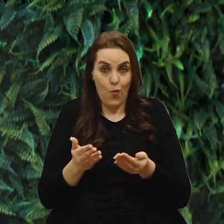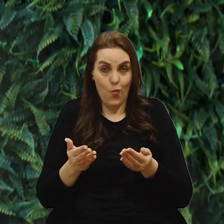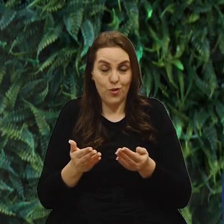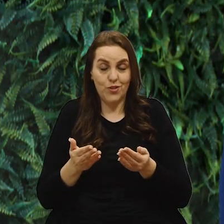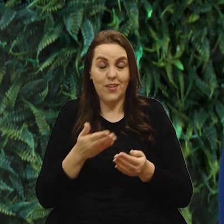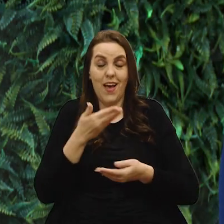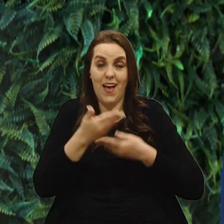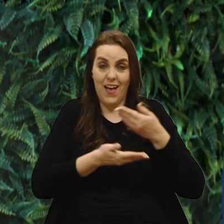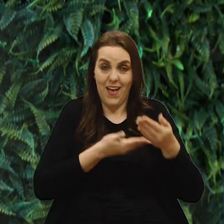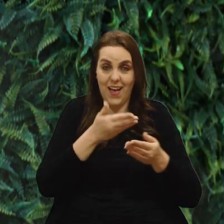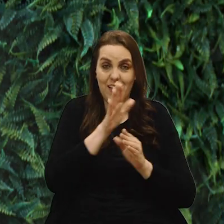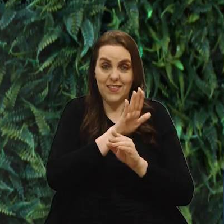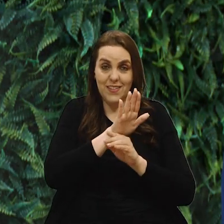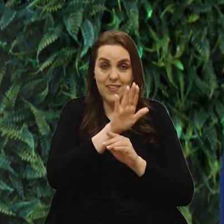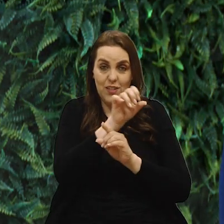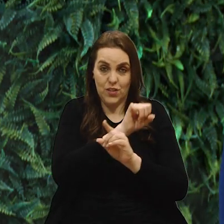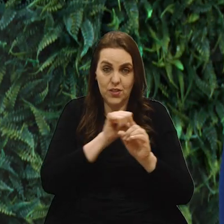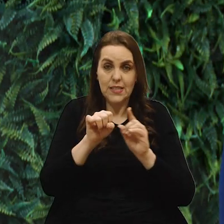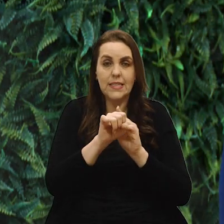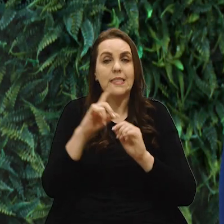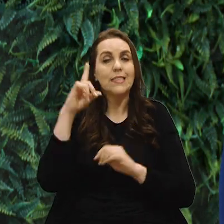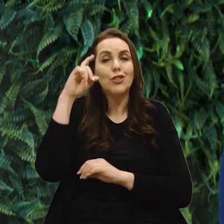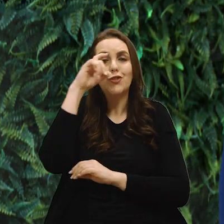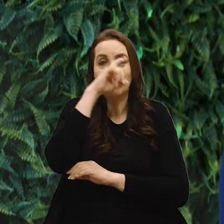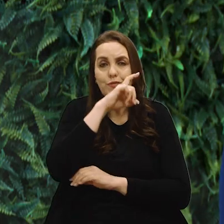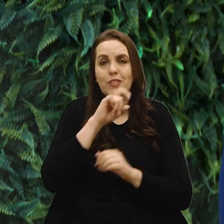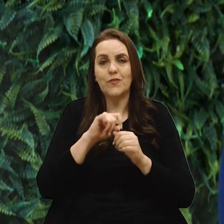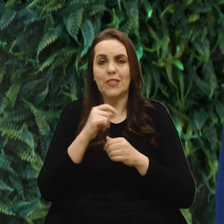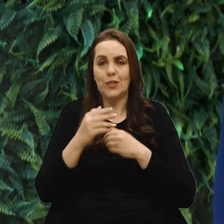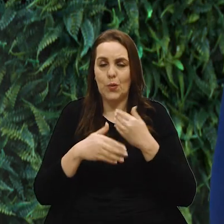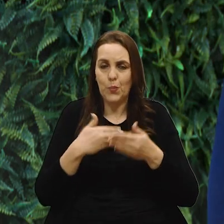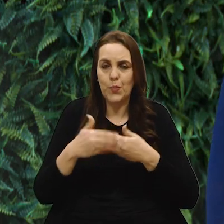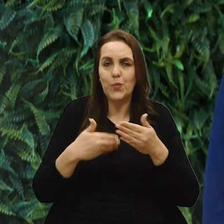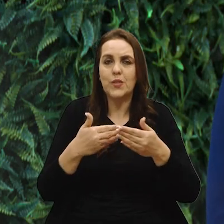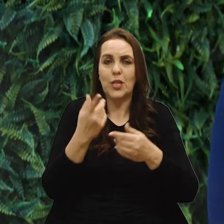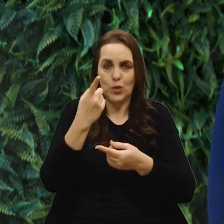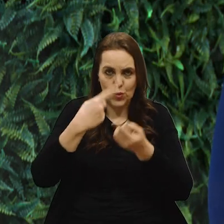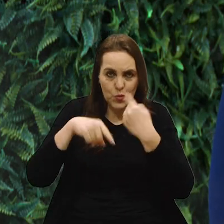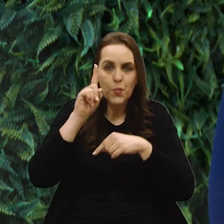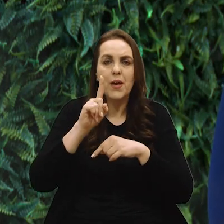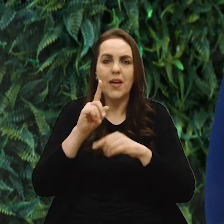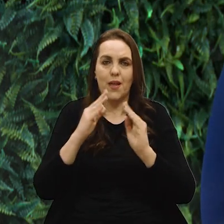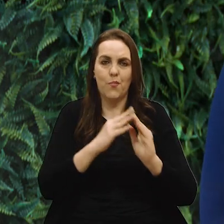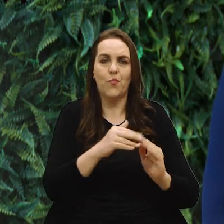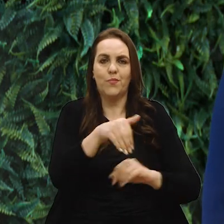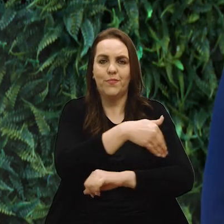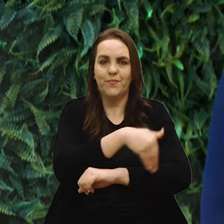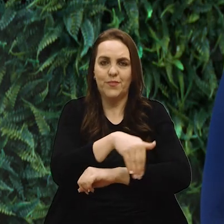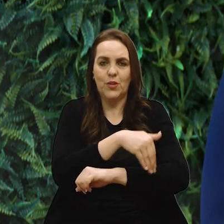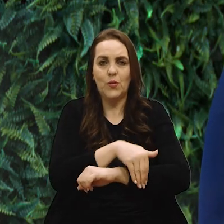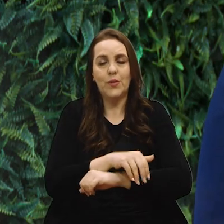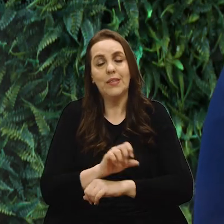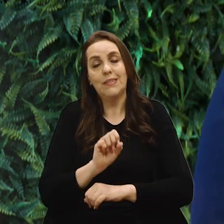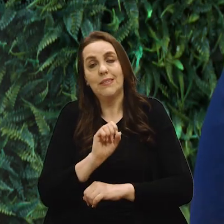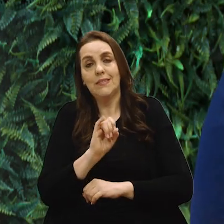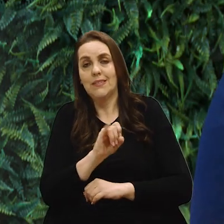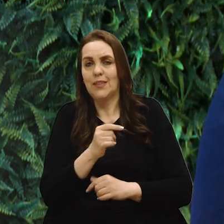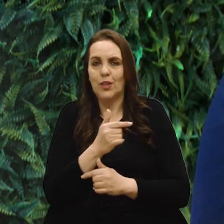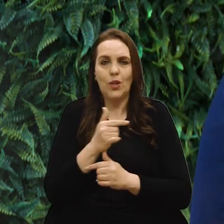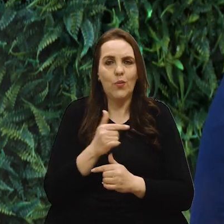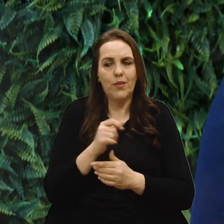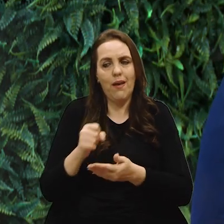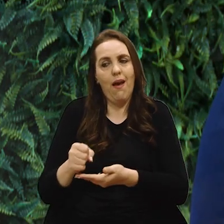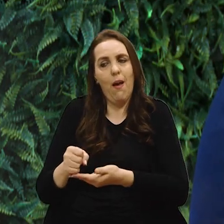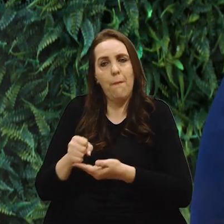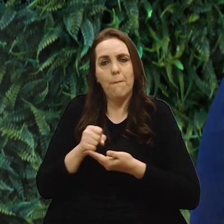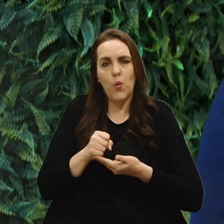difícil fazer esse processo de trabalhar a superação de rua sem em algum ponto tu ter